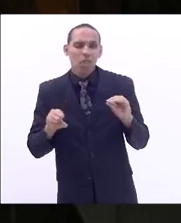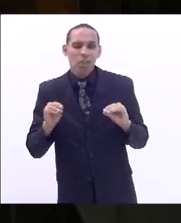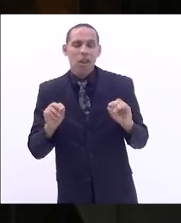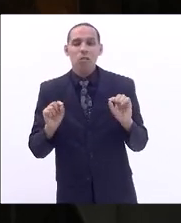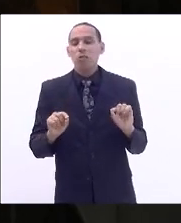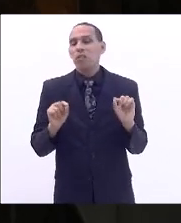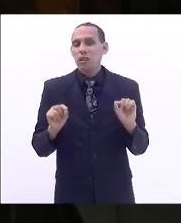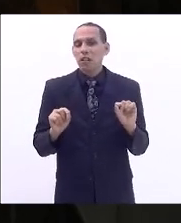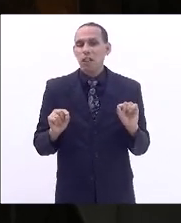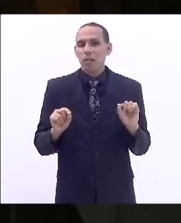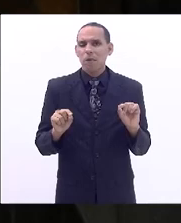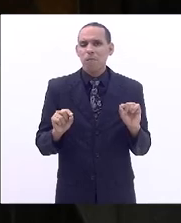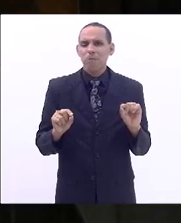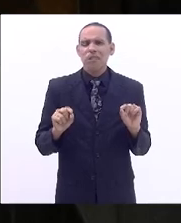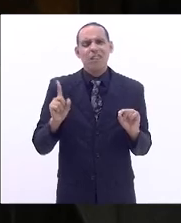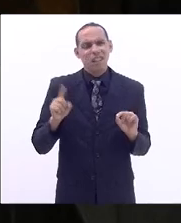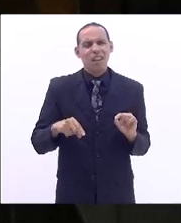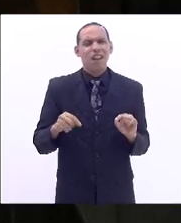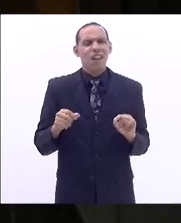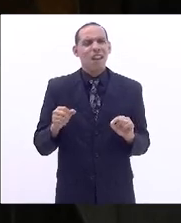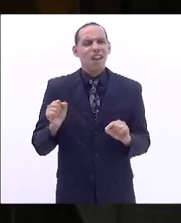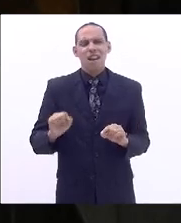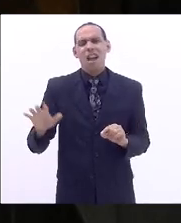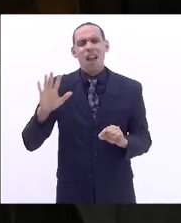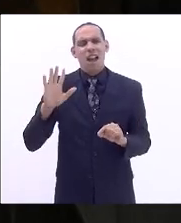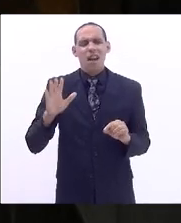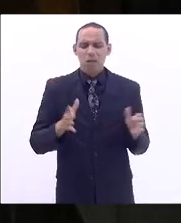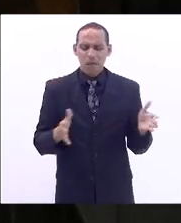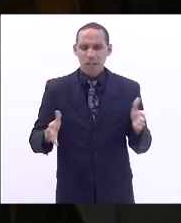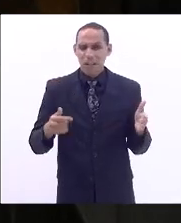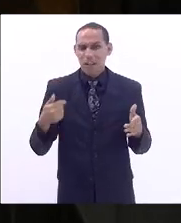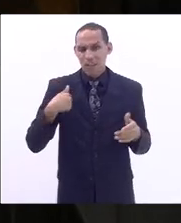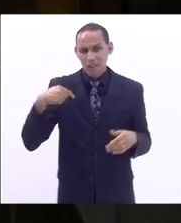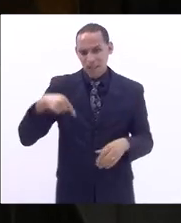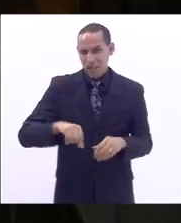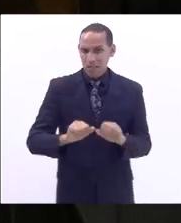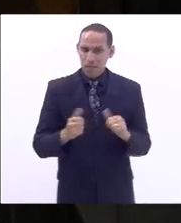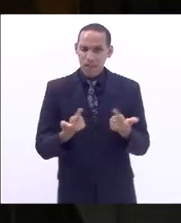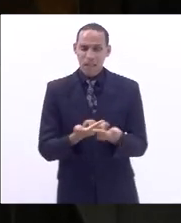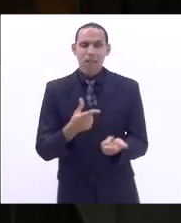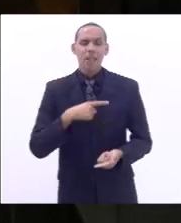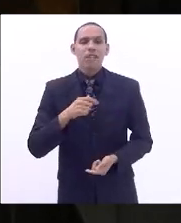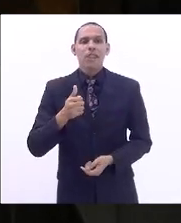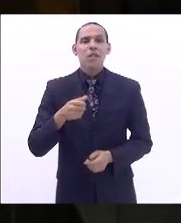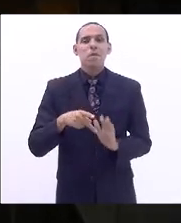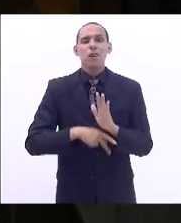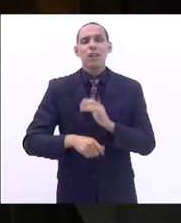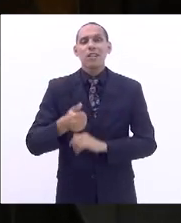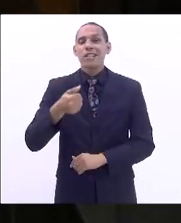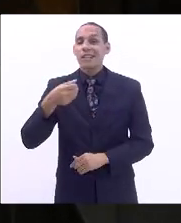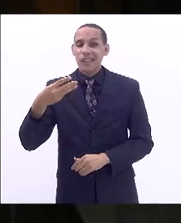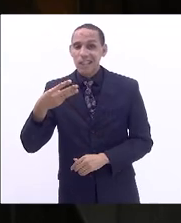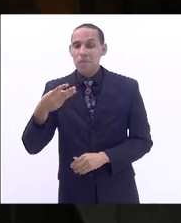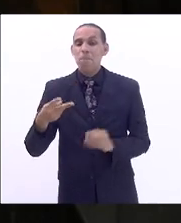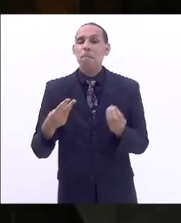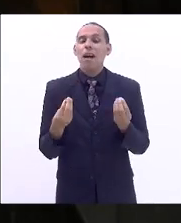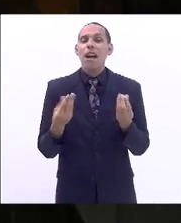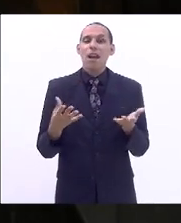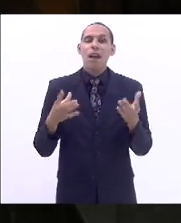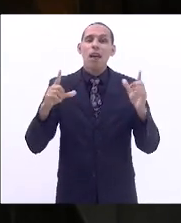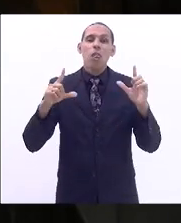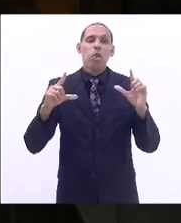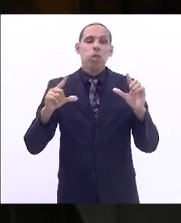e uma bandeira muito cara para o meu mandato pois eu tenho aqui dentro da Assembleia Legislativa 13 projetos voltados para